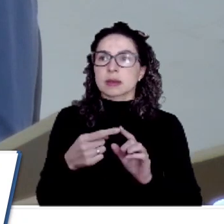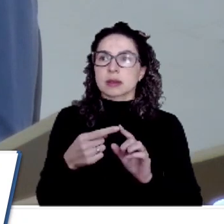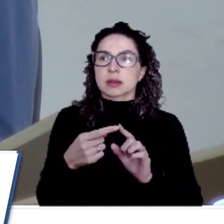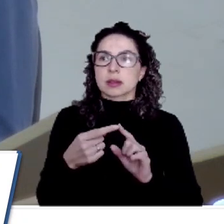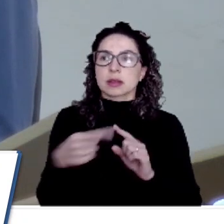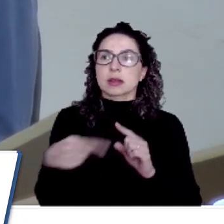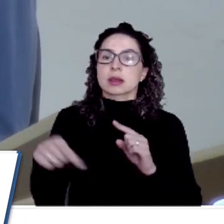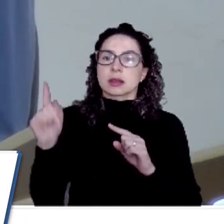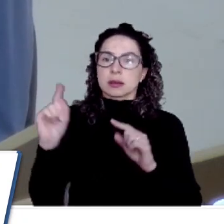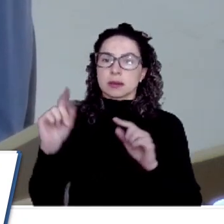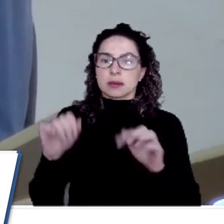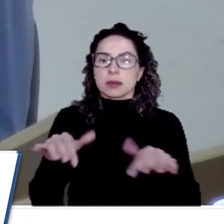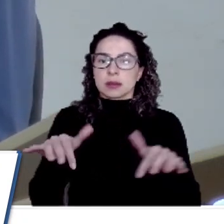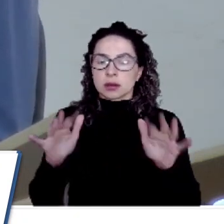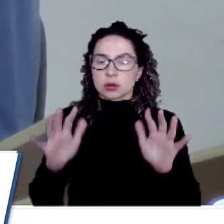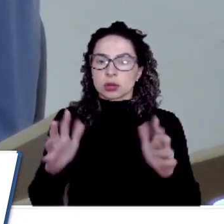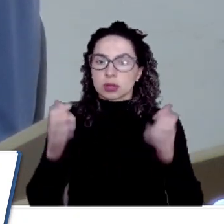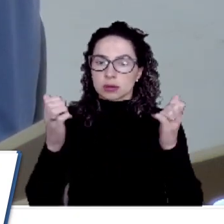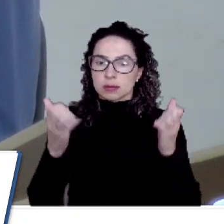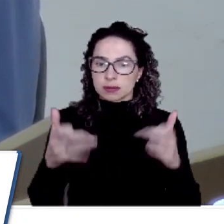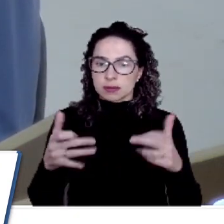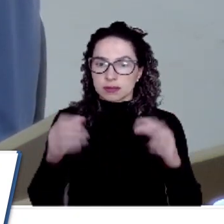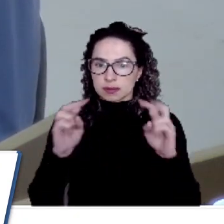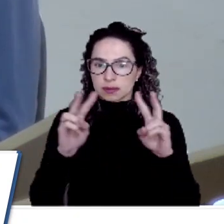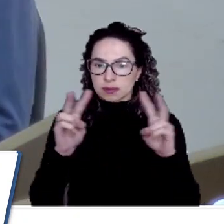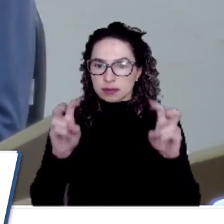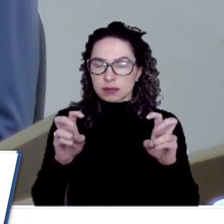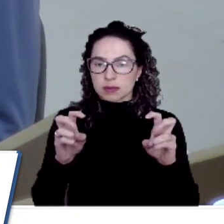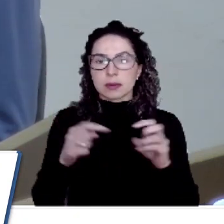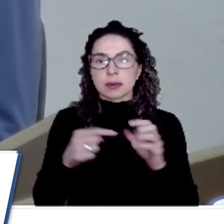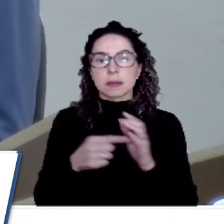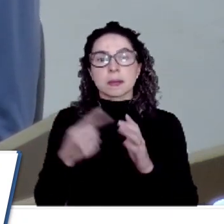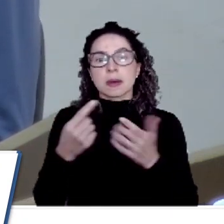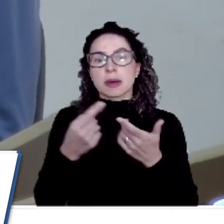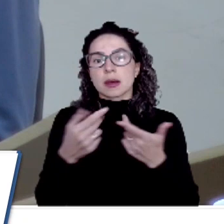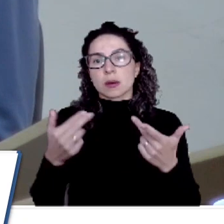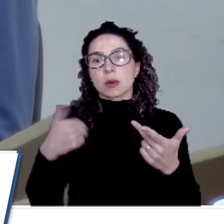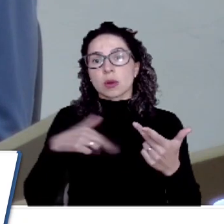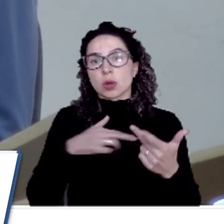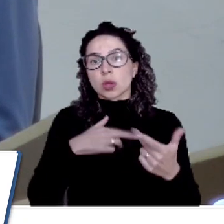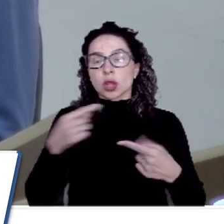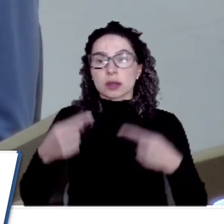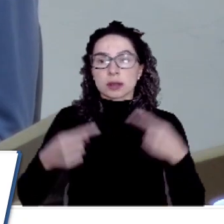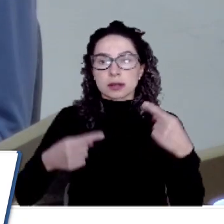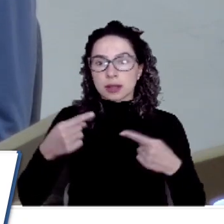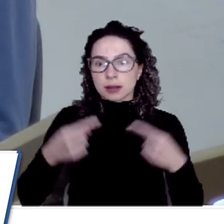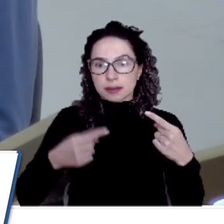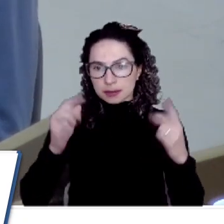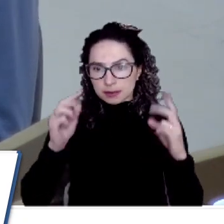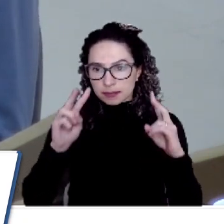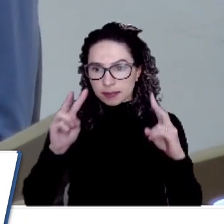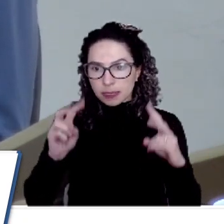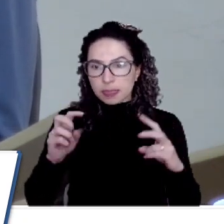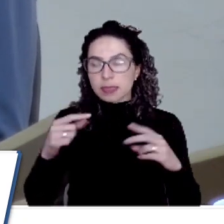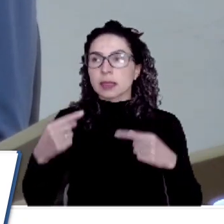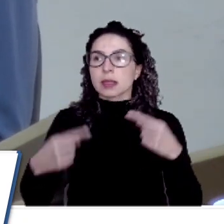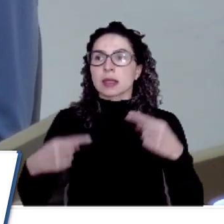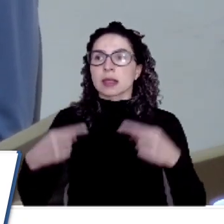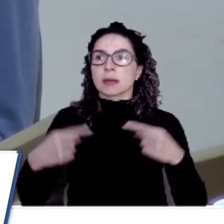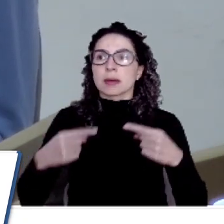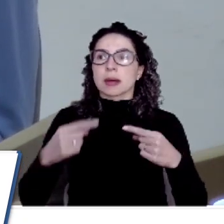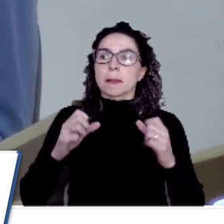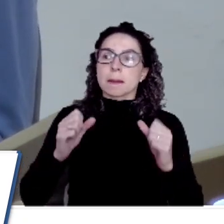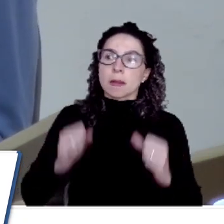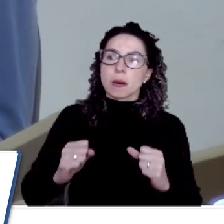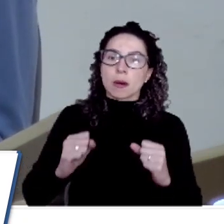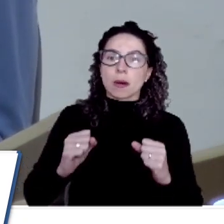Na outra sessão eu falei sobre isso e a primeira coisa, se a gente está discutindo sobre isso, discutindo do que pode ser